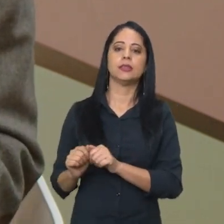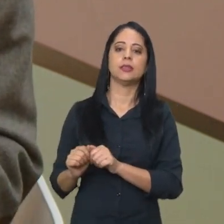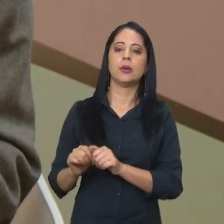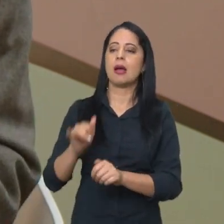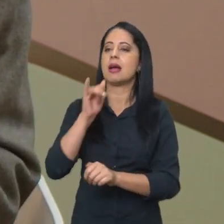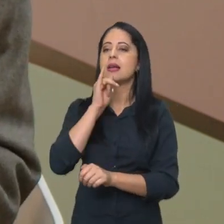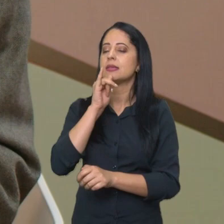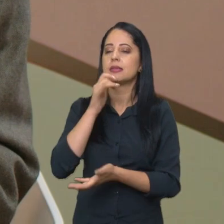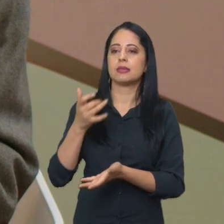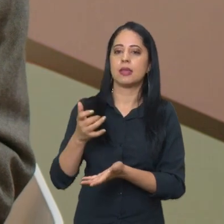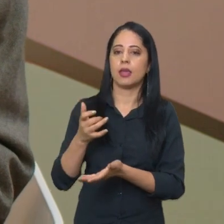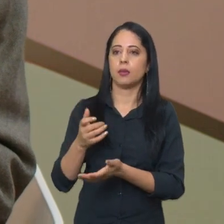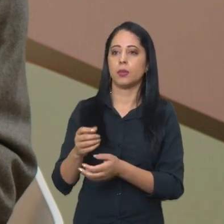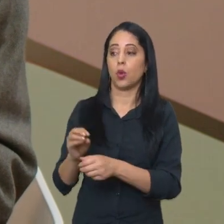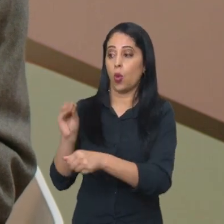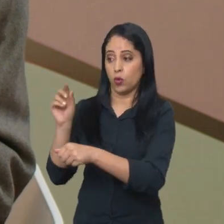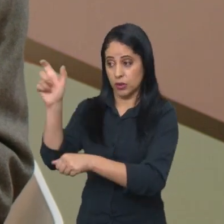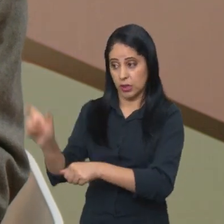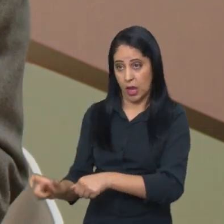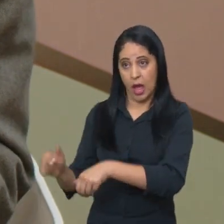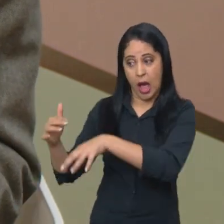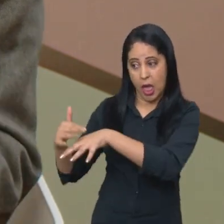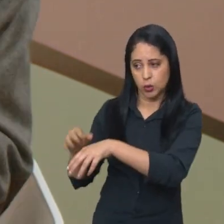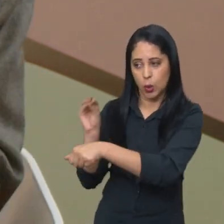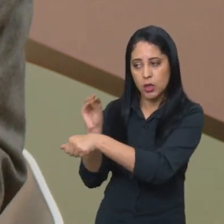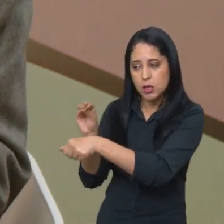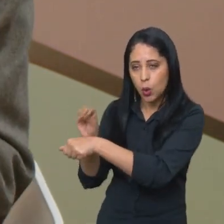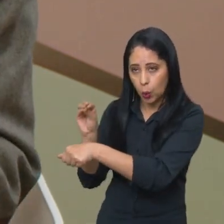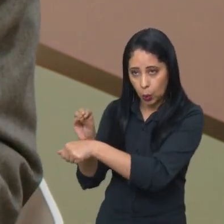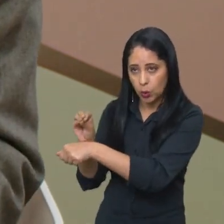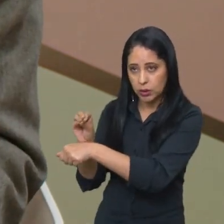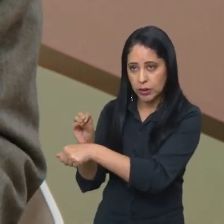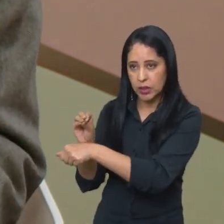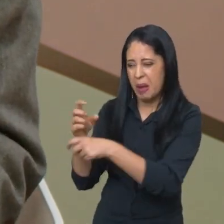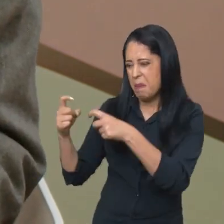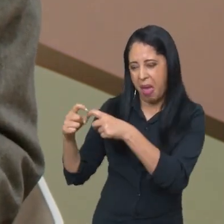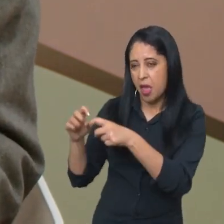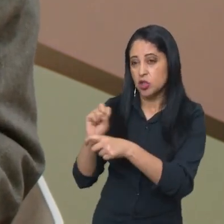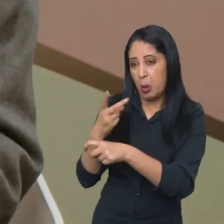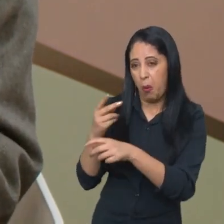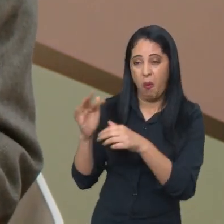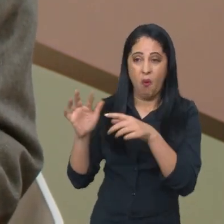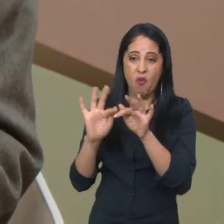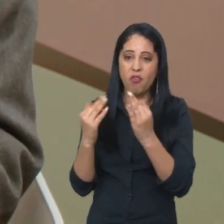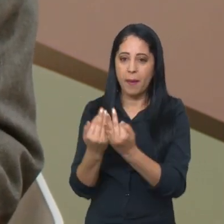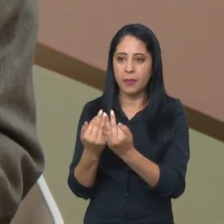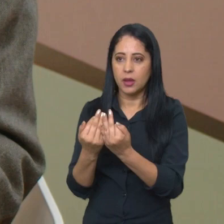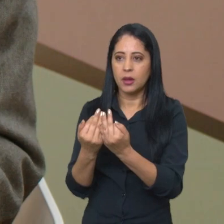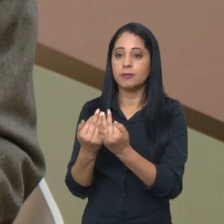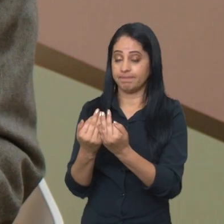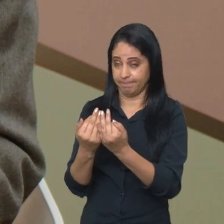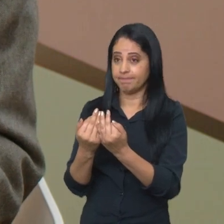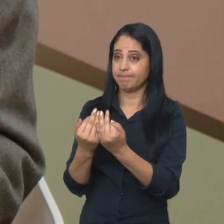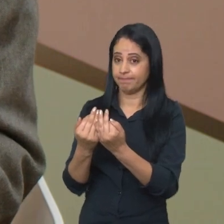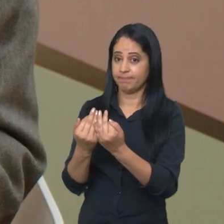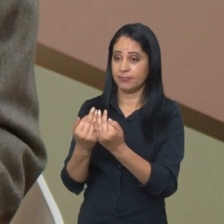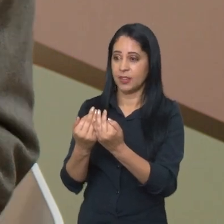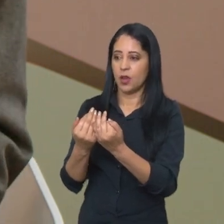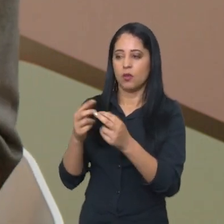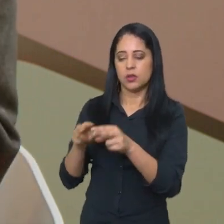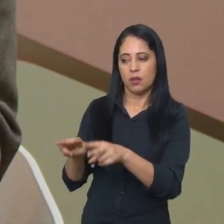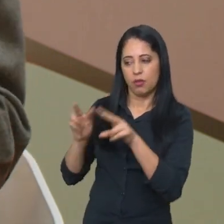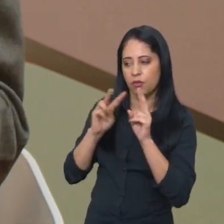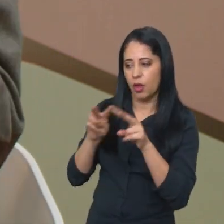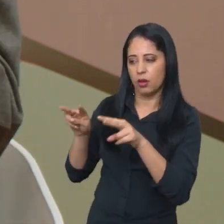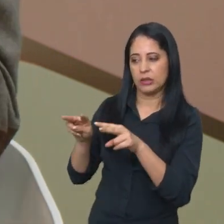alguma forma, quando você está cuidando de alguém, profissionalmente ou como familiar, você está olhando para si mesmo. Não só